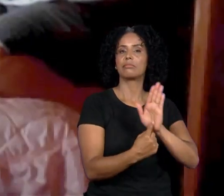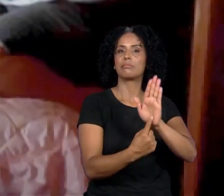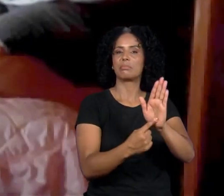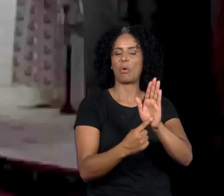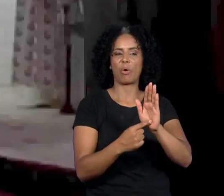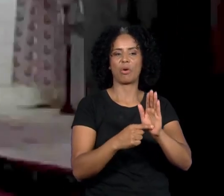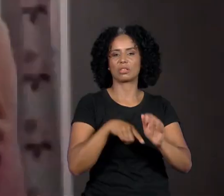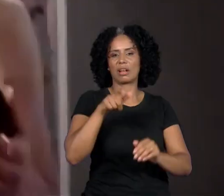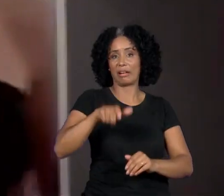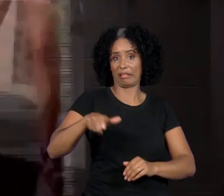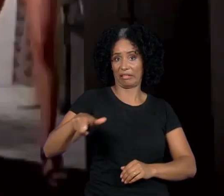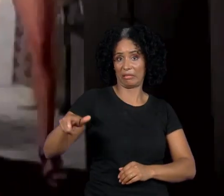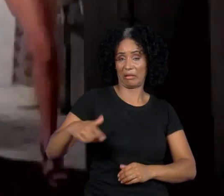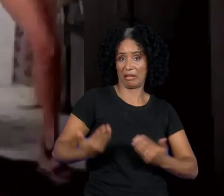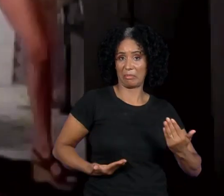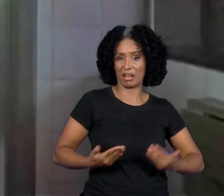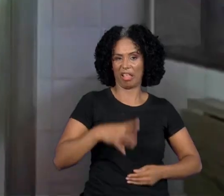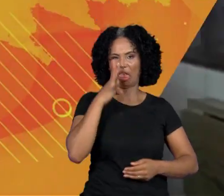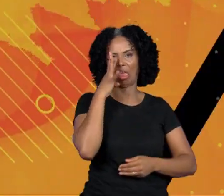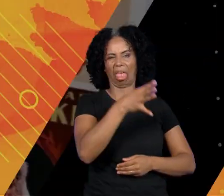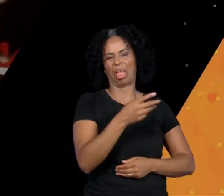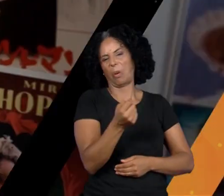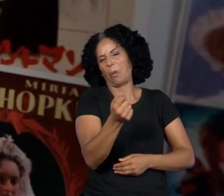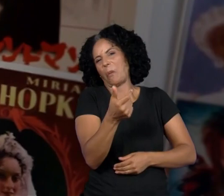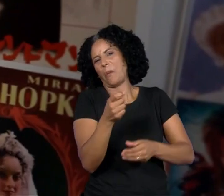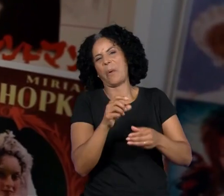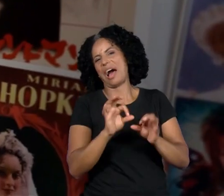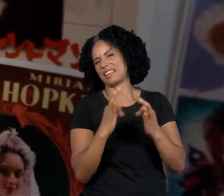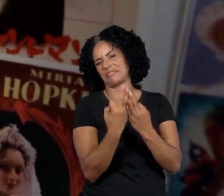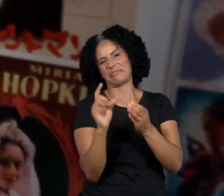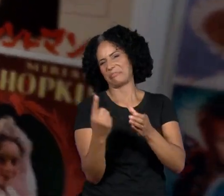intrusa, aquela que é quase da família.